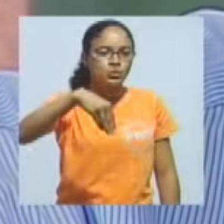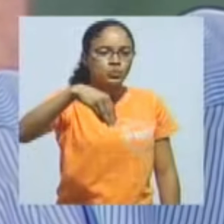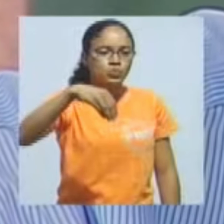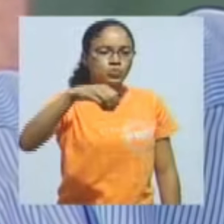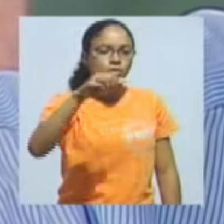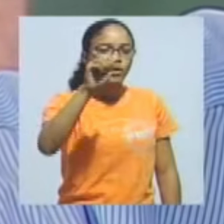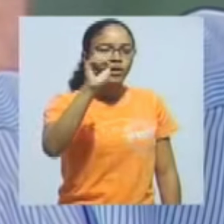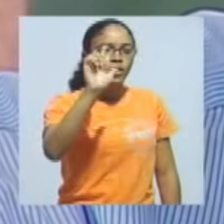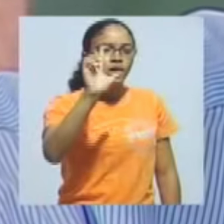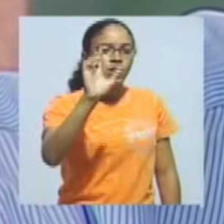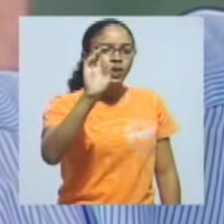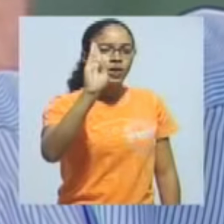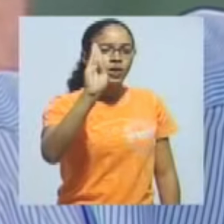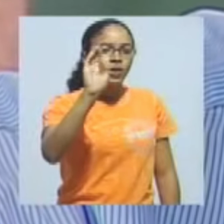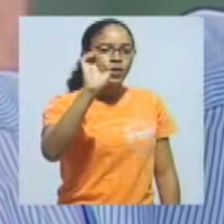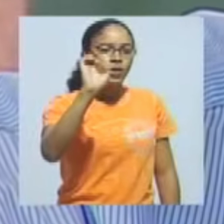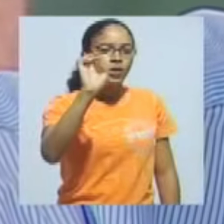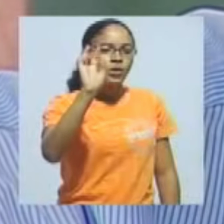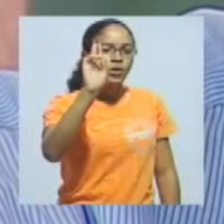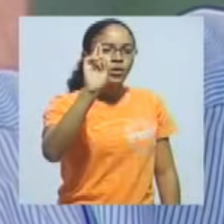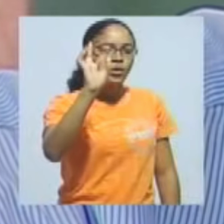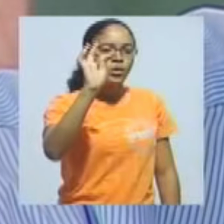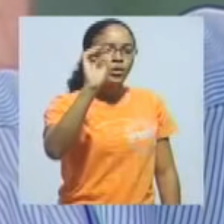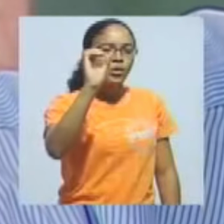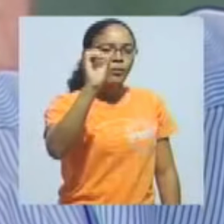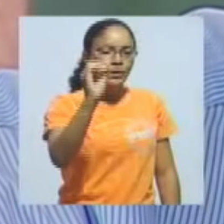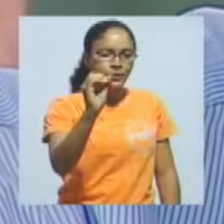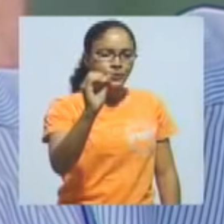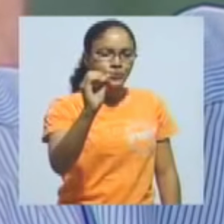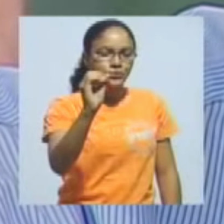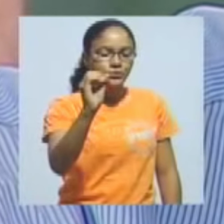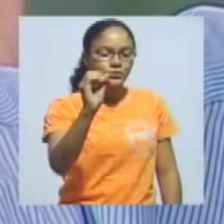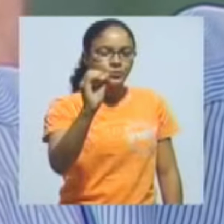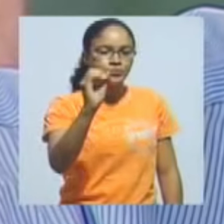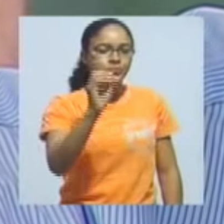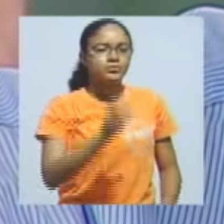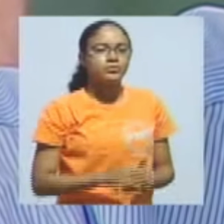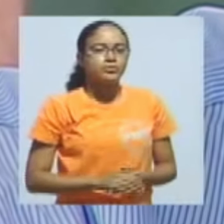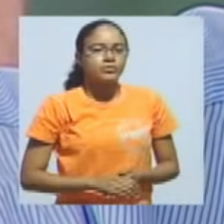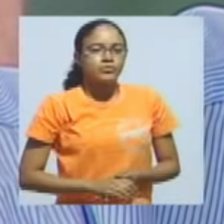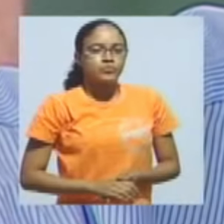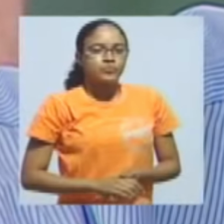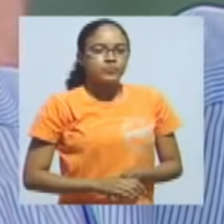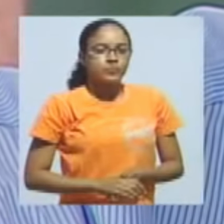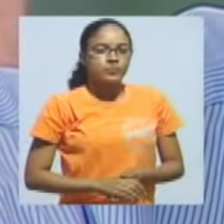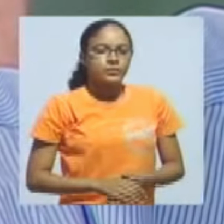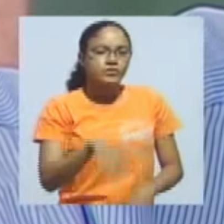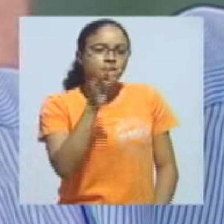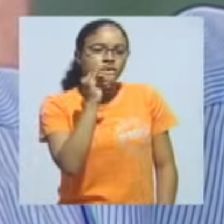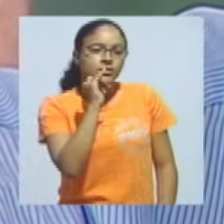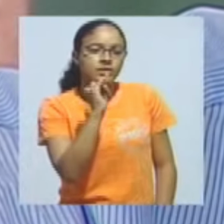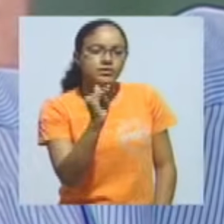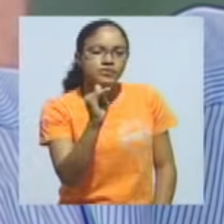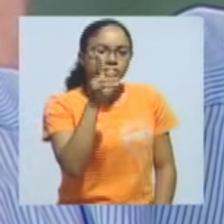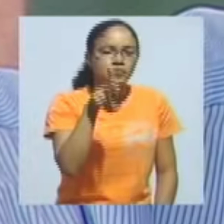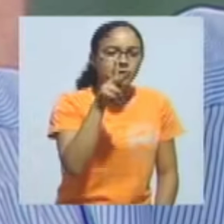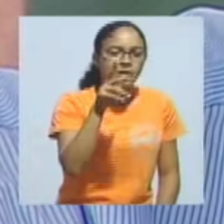louvor. Eu lhe perguntei há algum tempo pelo telefone se o nosso trato estava sendo